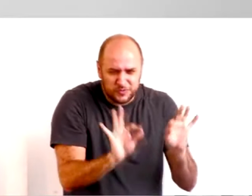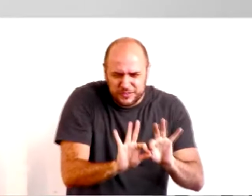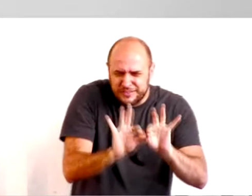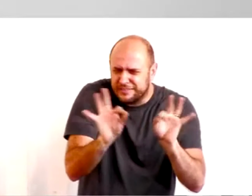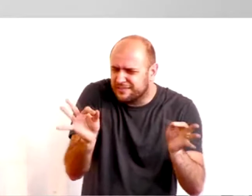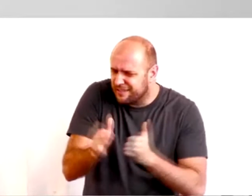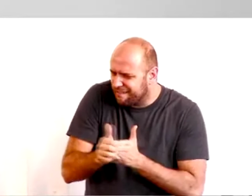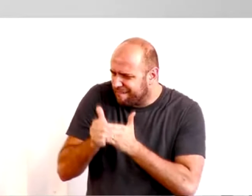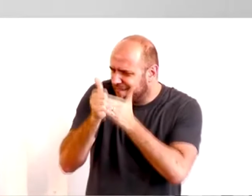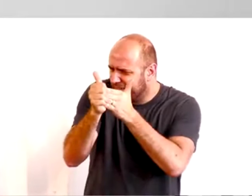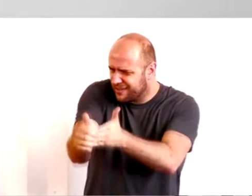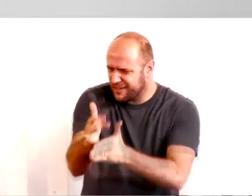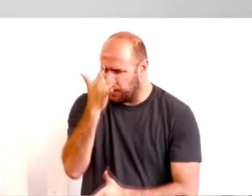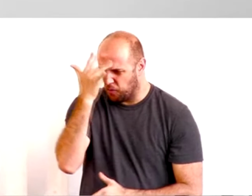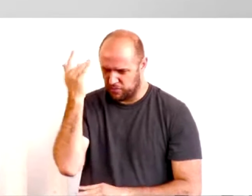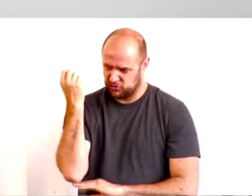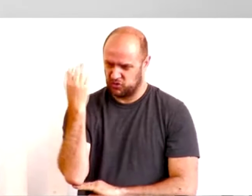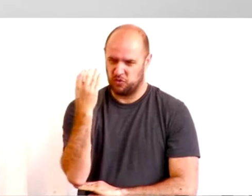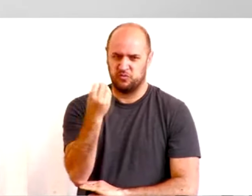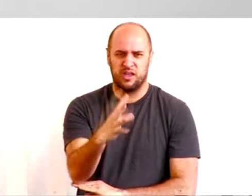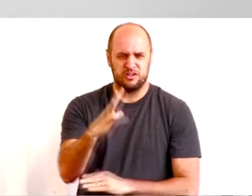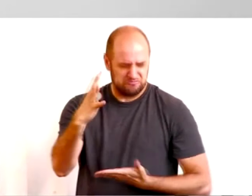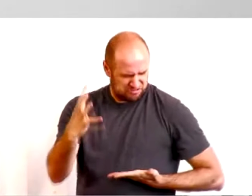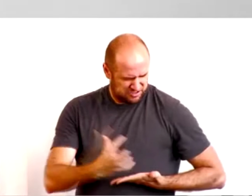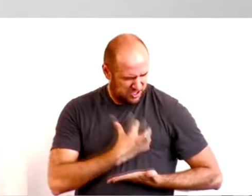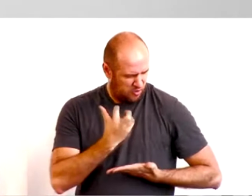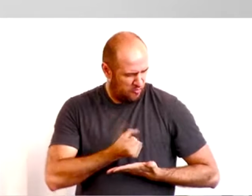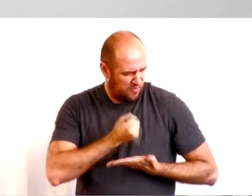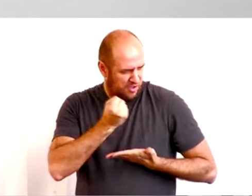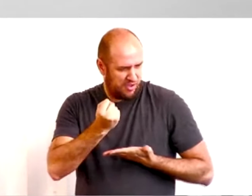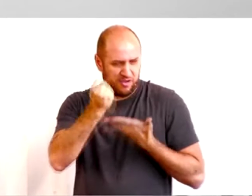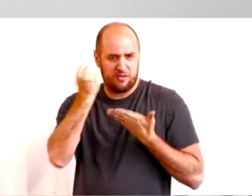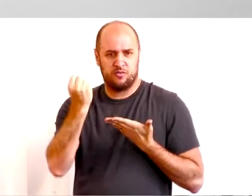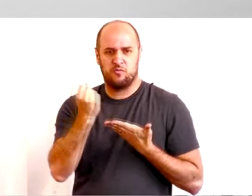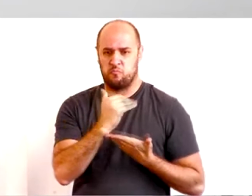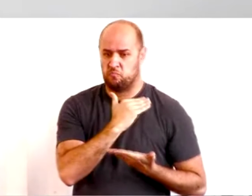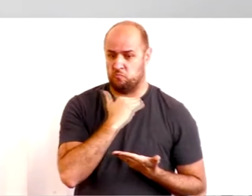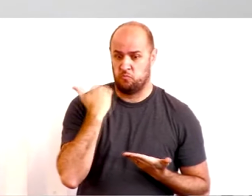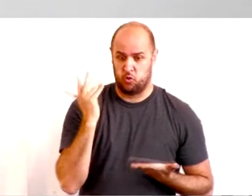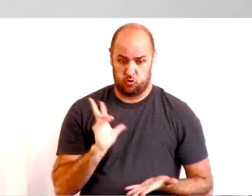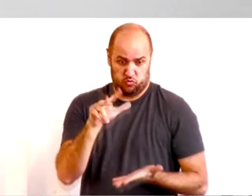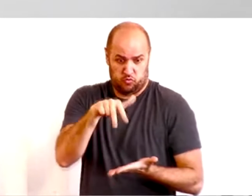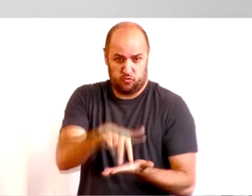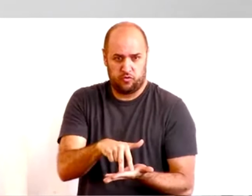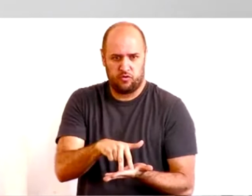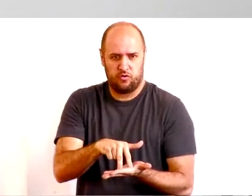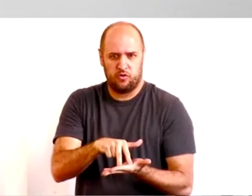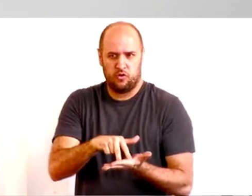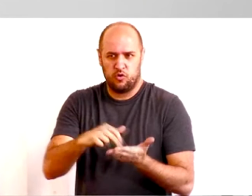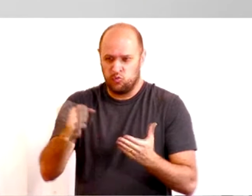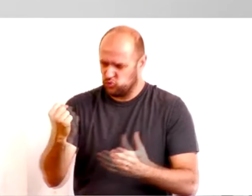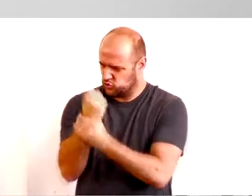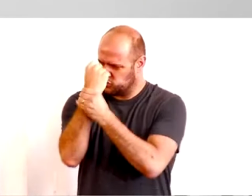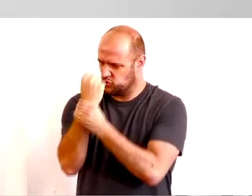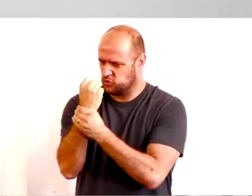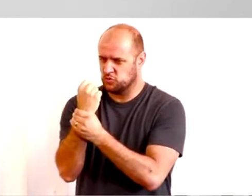dos peregrinos, o redentor dos mortos, o poderoso socorro